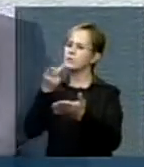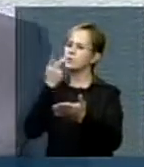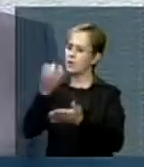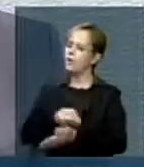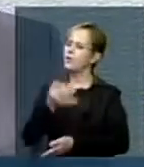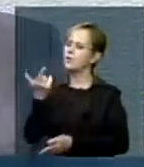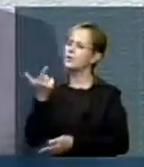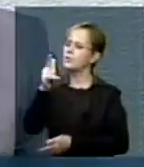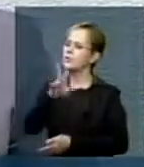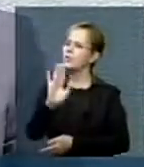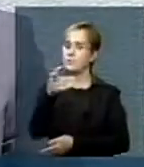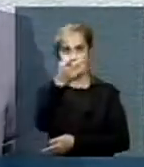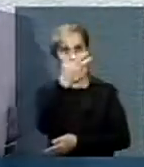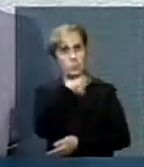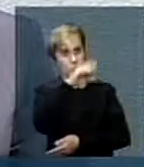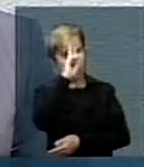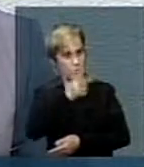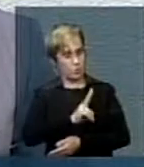vezes.